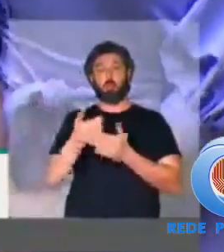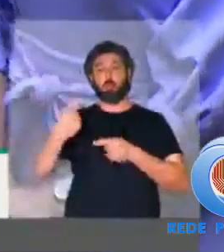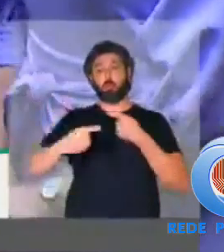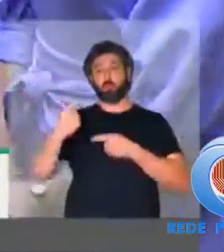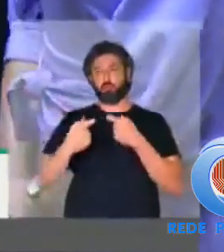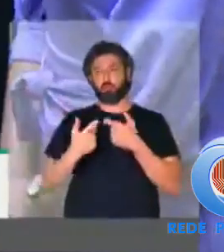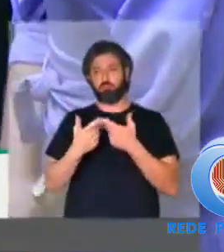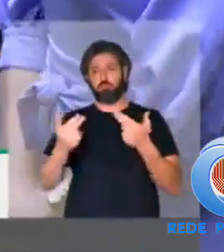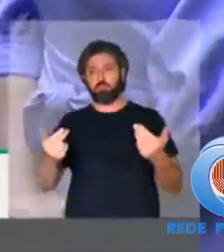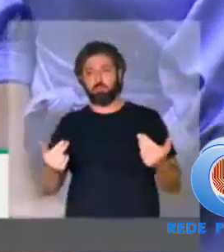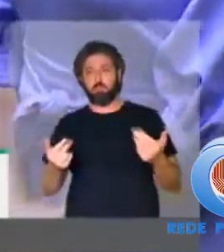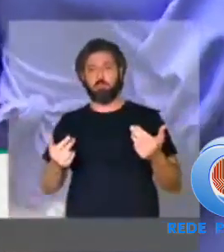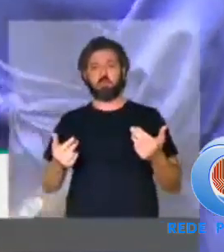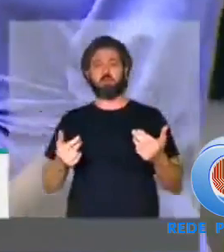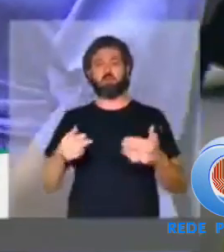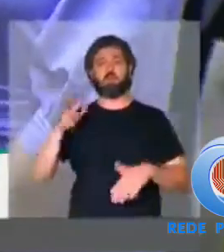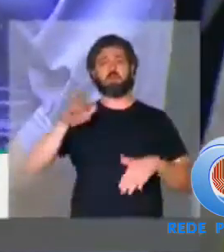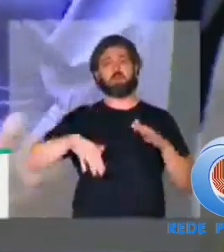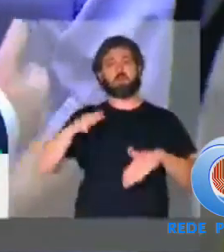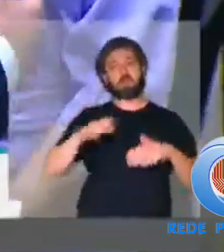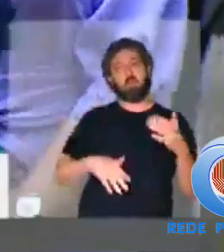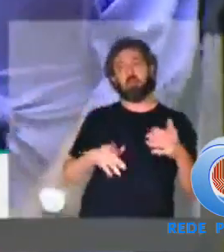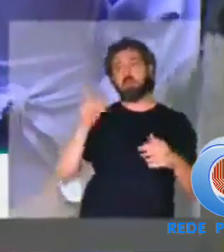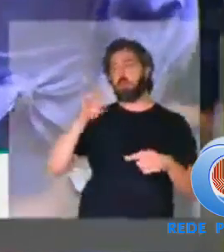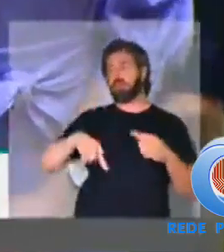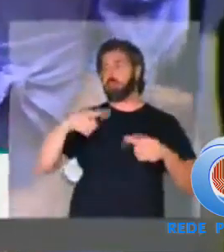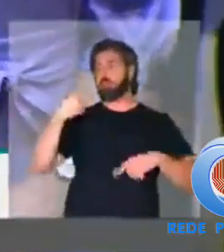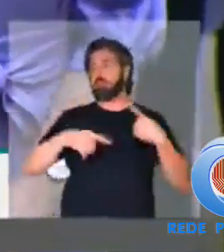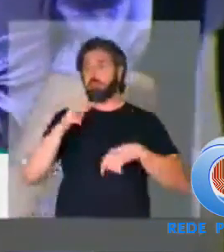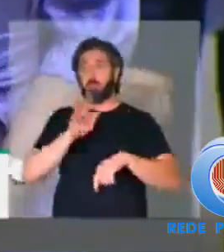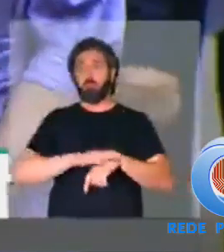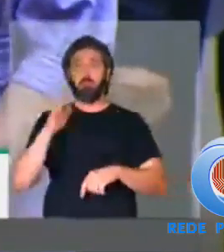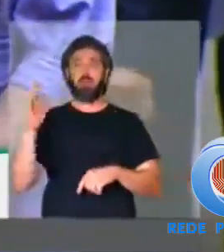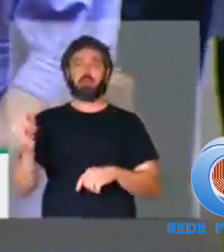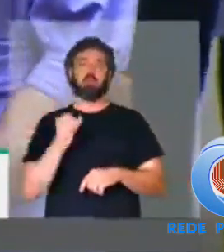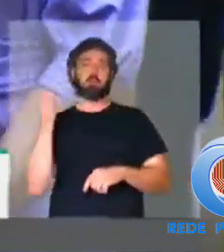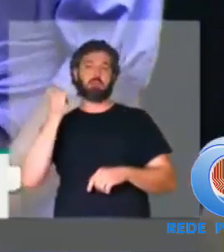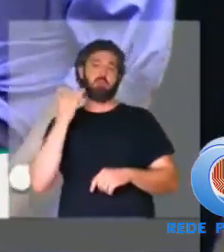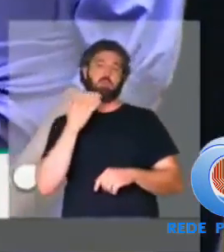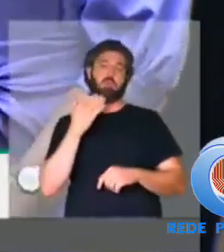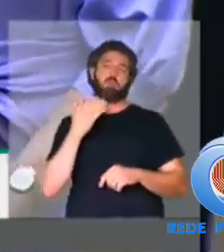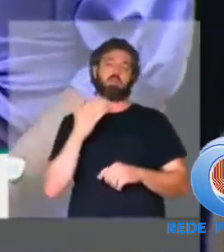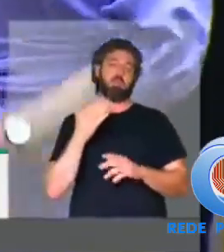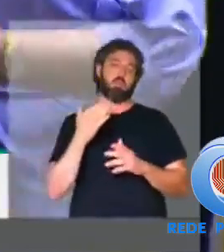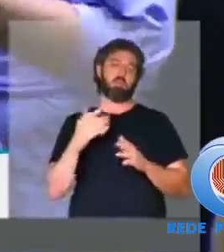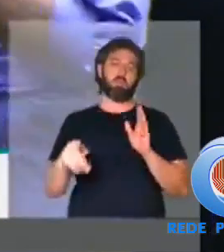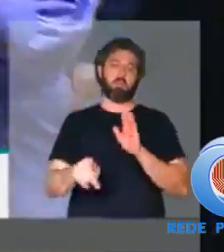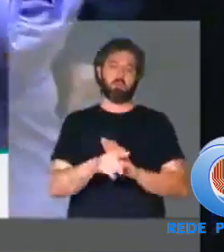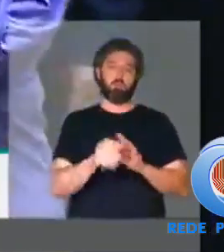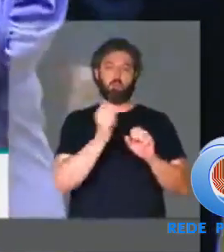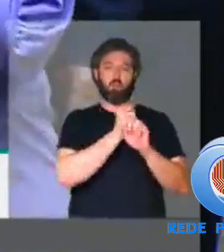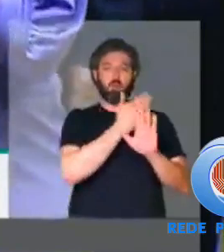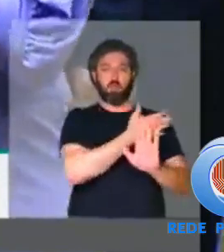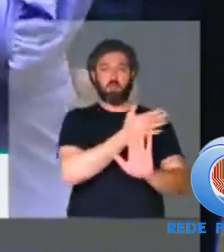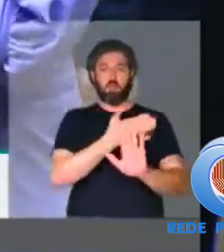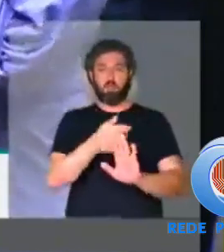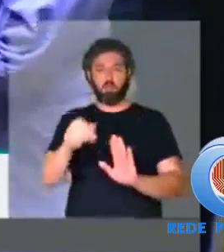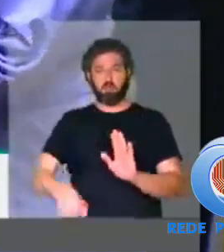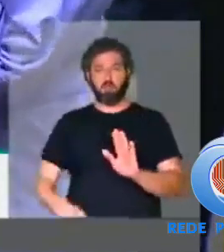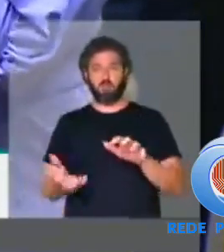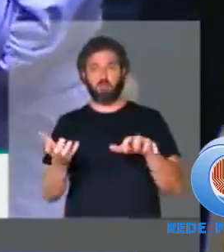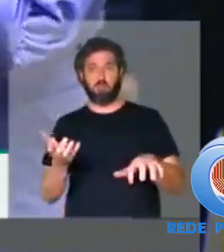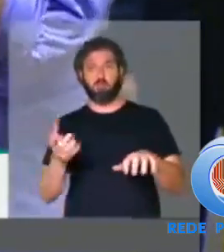que talvez tenha sido uma das discussões mais importantes, presidente, dos últimos anos